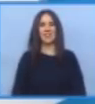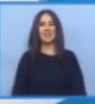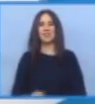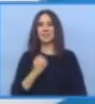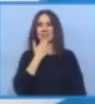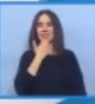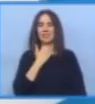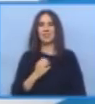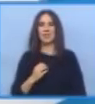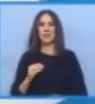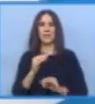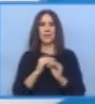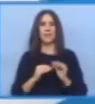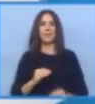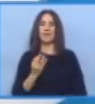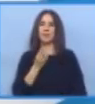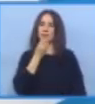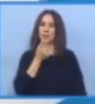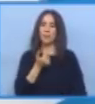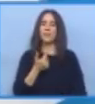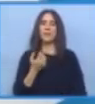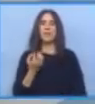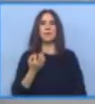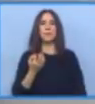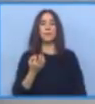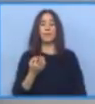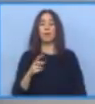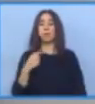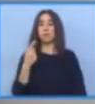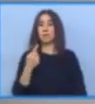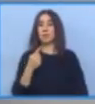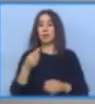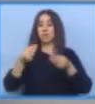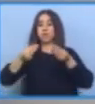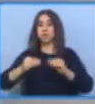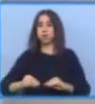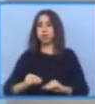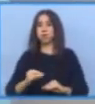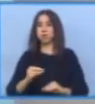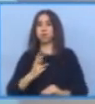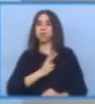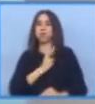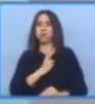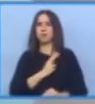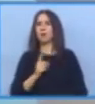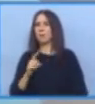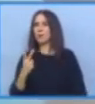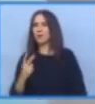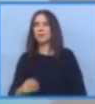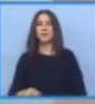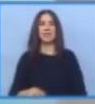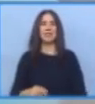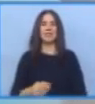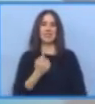Não, muito bem. É de facto estava uma tese. Porque Duas. João escreve, Cada um faz a sua.